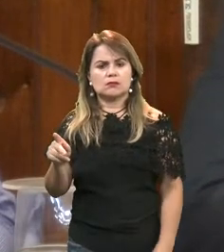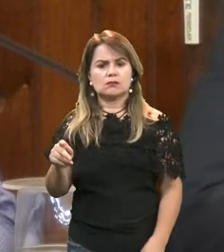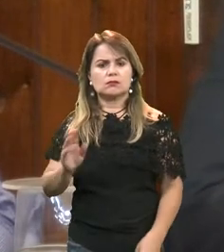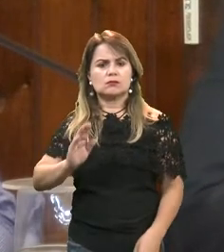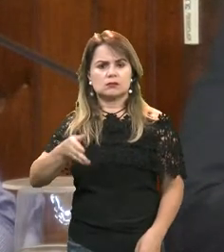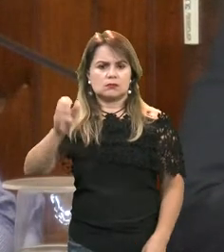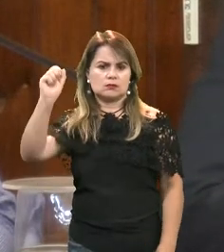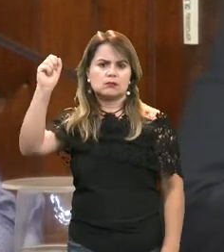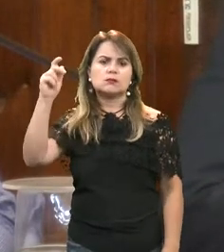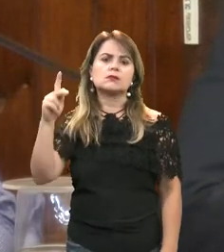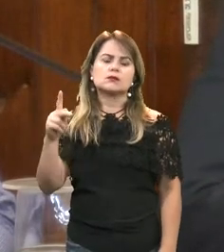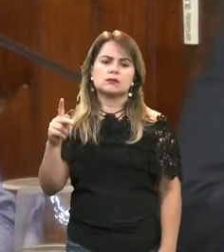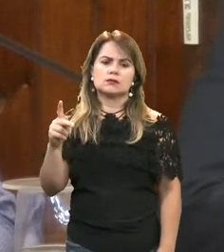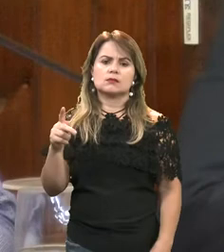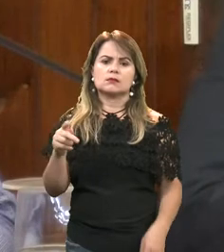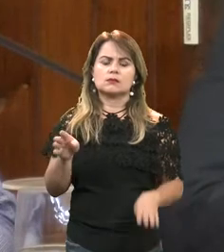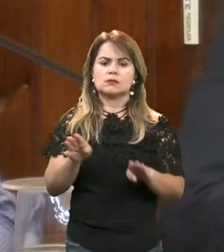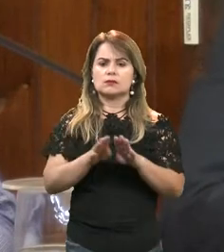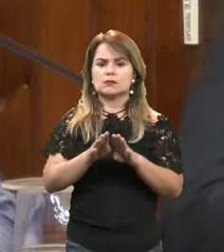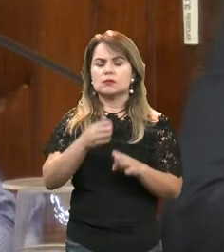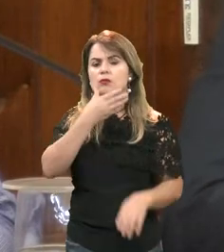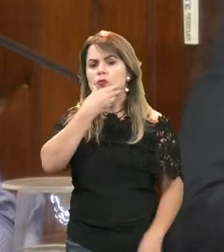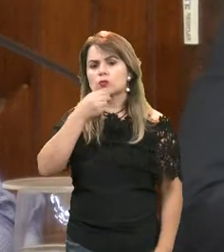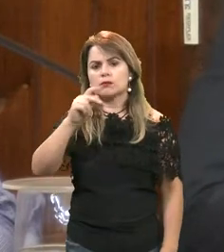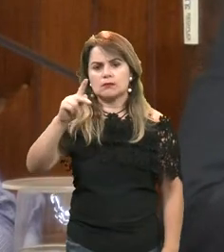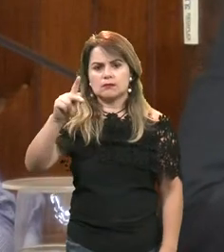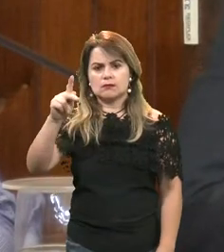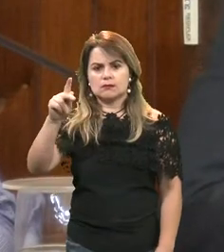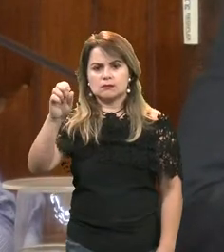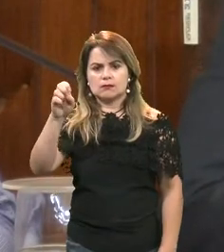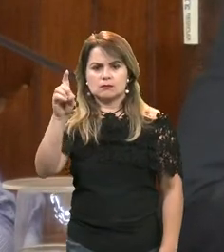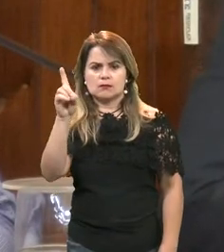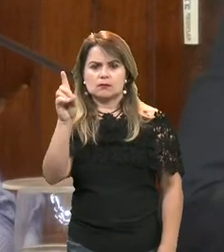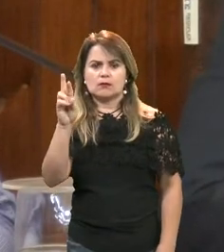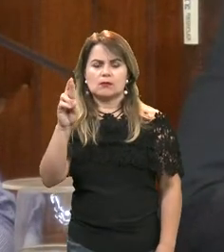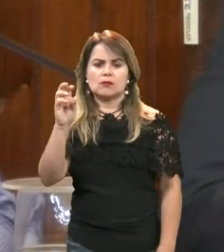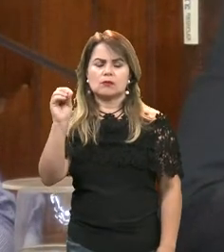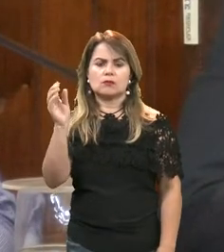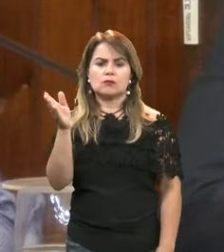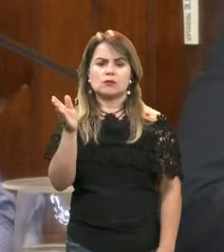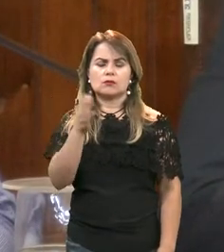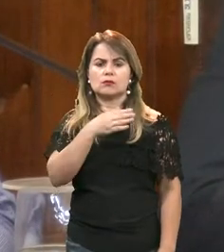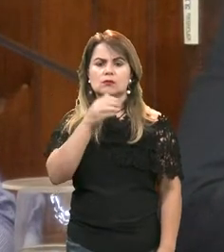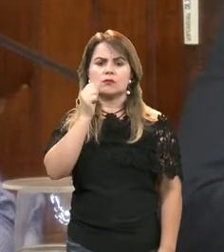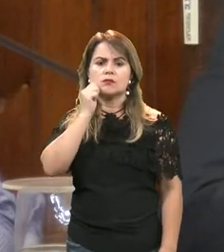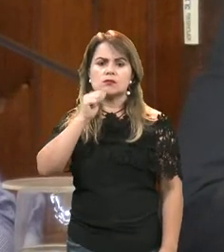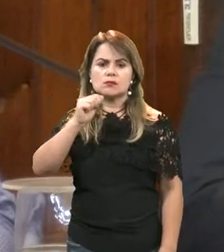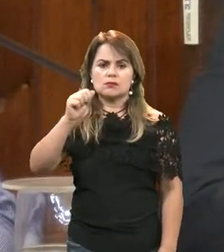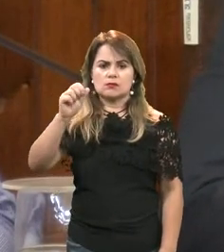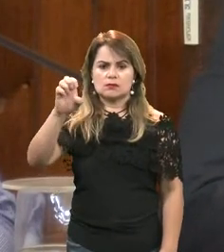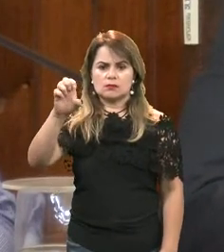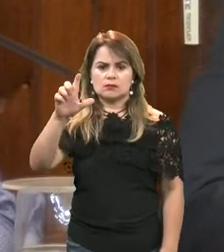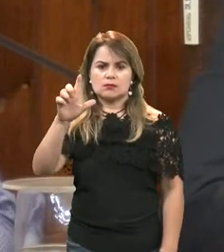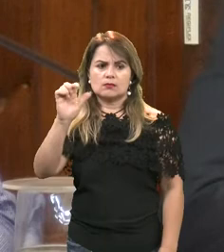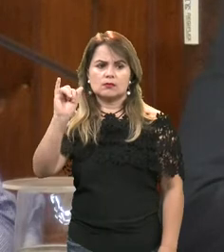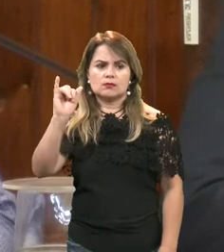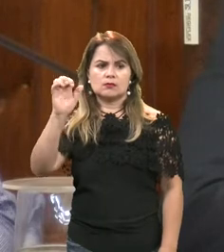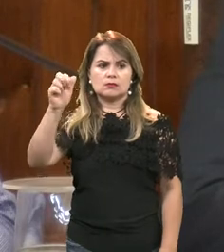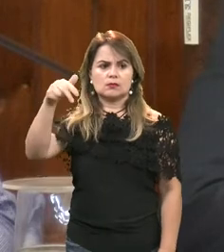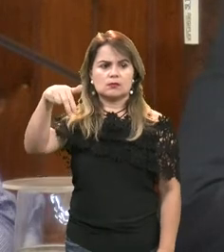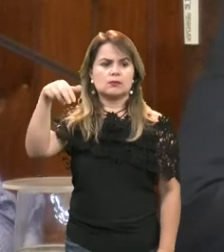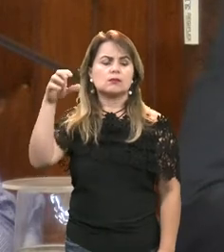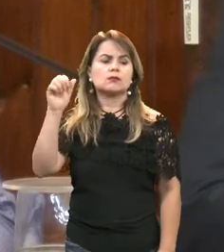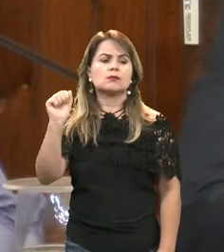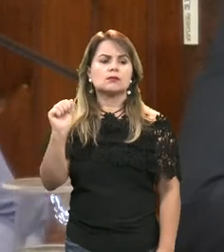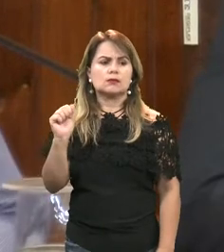da POSP, Pedro Carlos Mazzini, Eliana Paulina de Souza Treviso, voluntária do Grupo